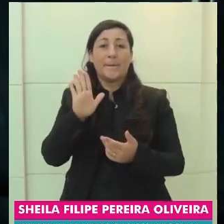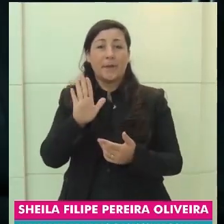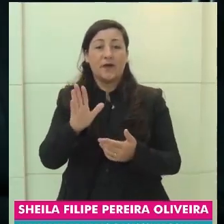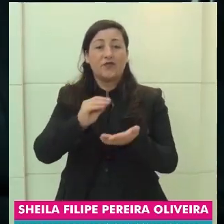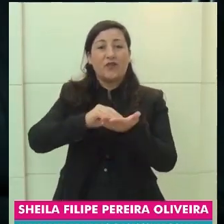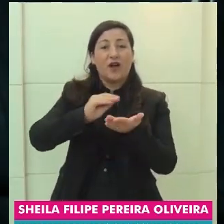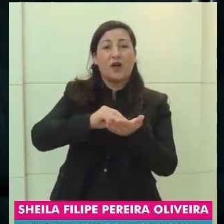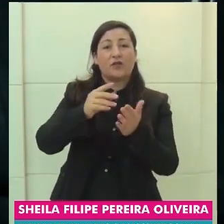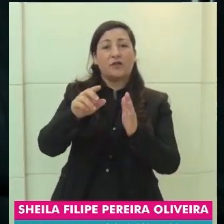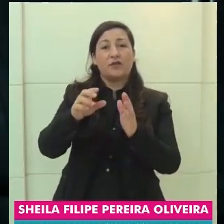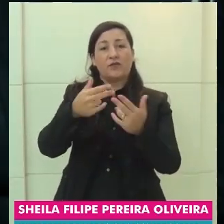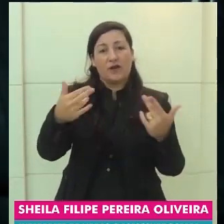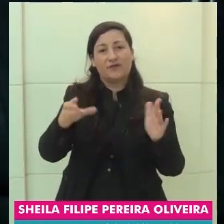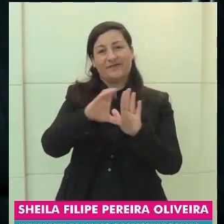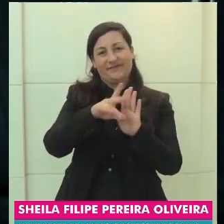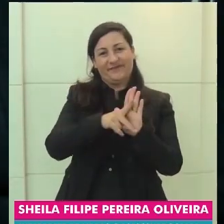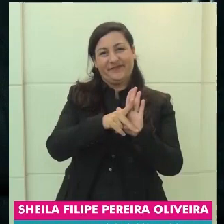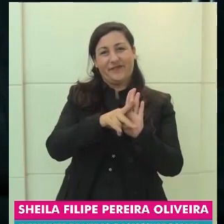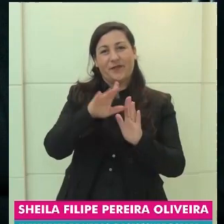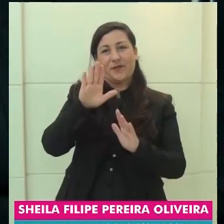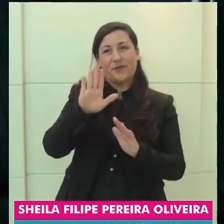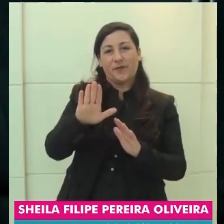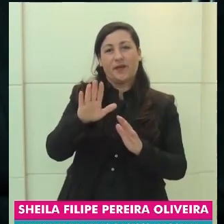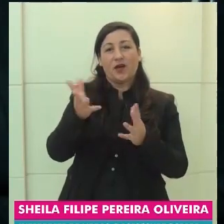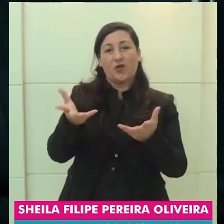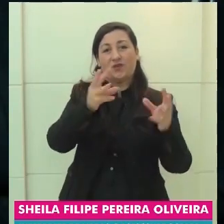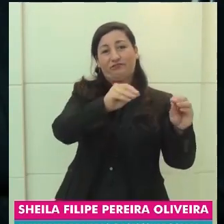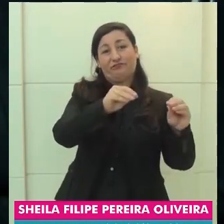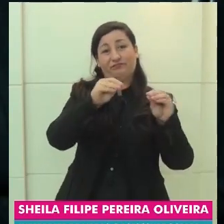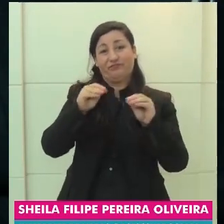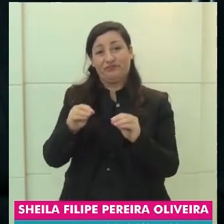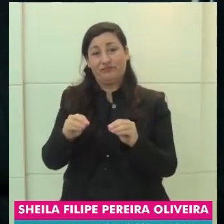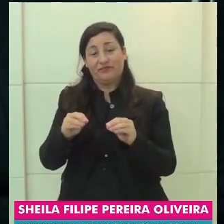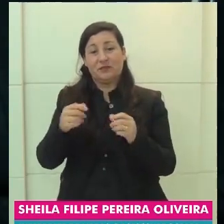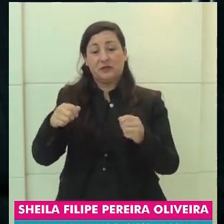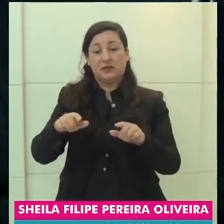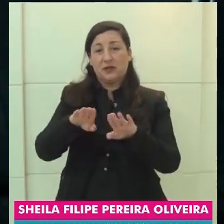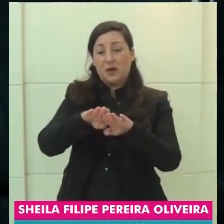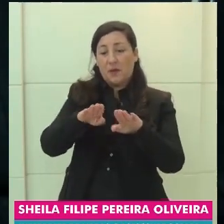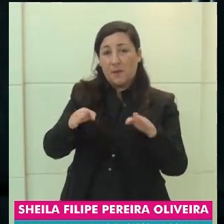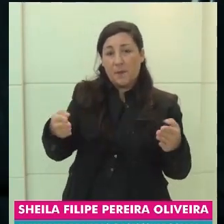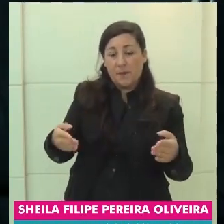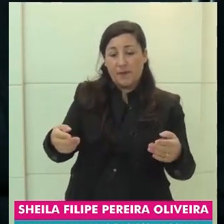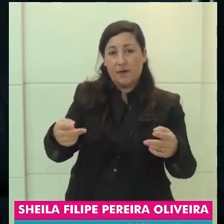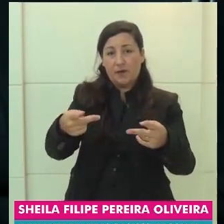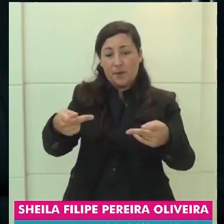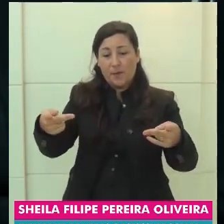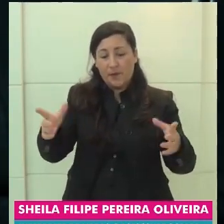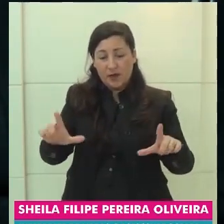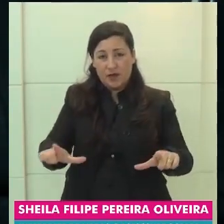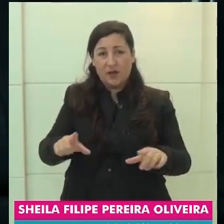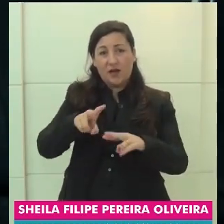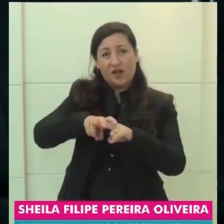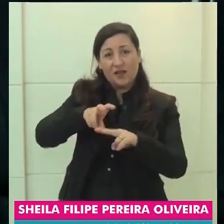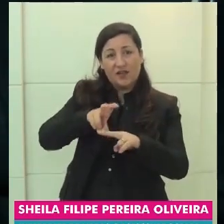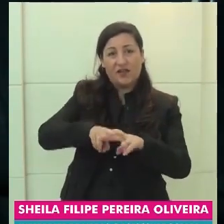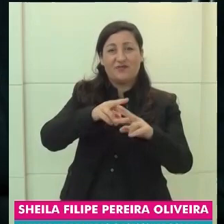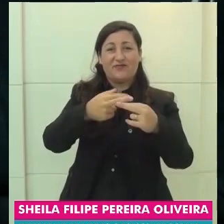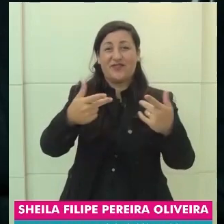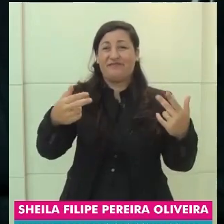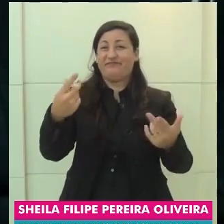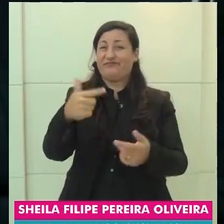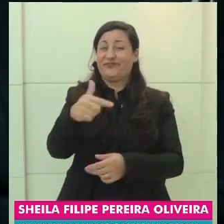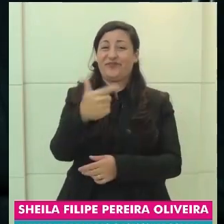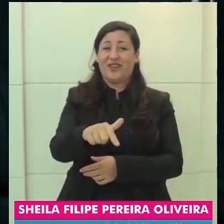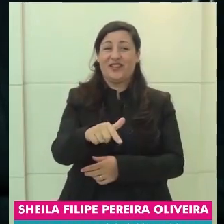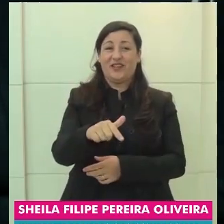para a sucessão. Mas agora, por exemplo, a gente se mudou, a gente está prestando de carteira, a gente está prestando de cadeira, a educação infantil não tem uma